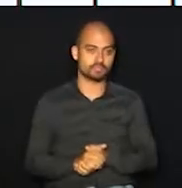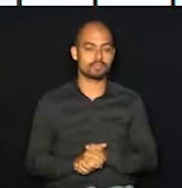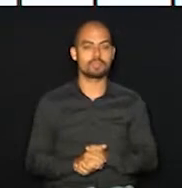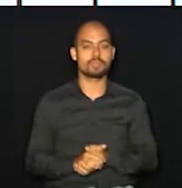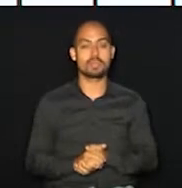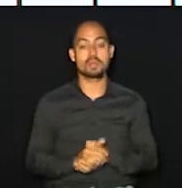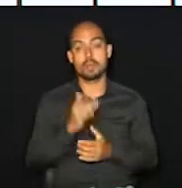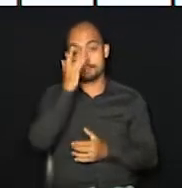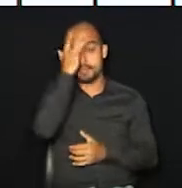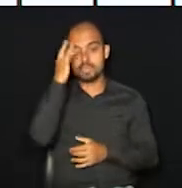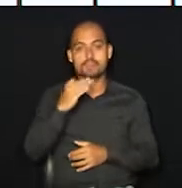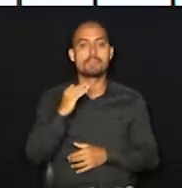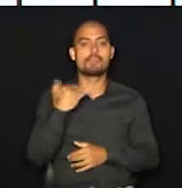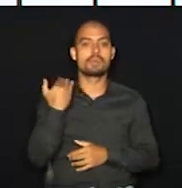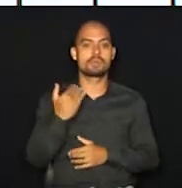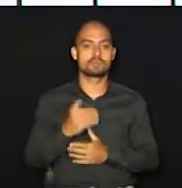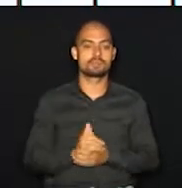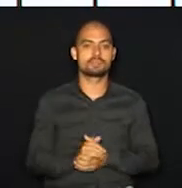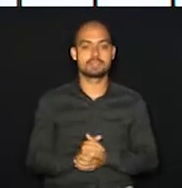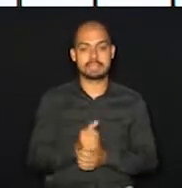Os óbitos acumulados,